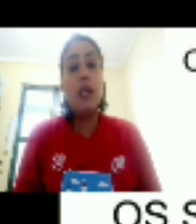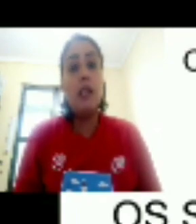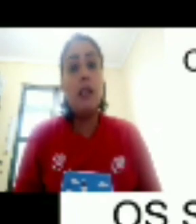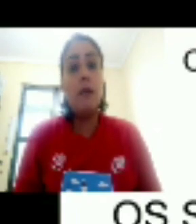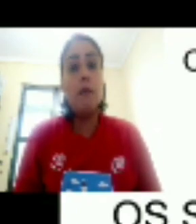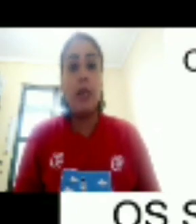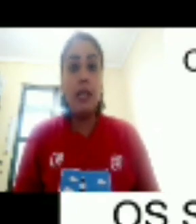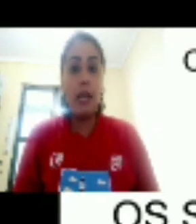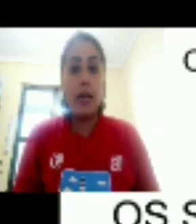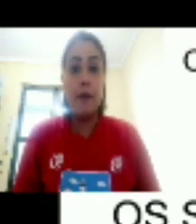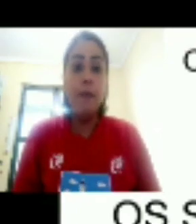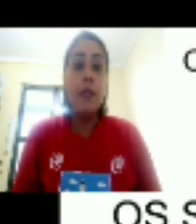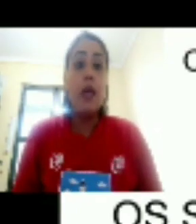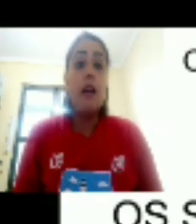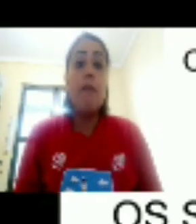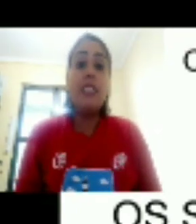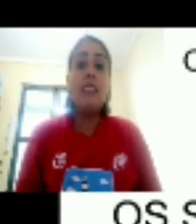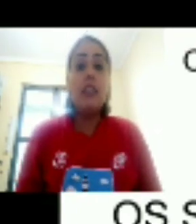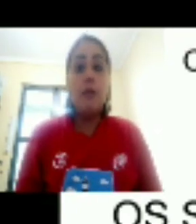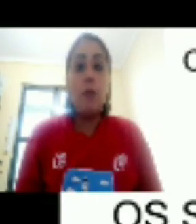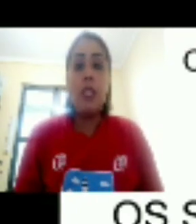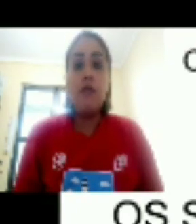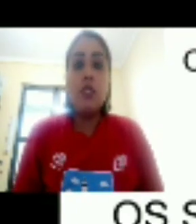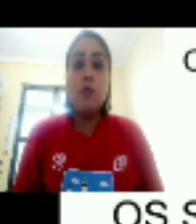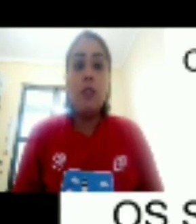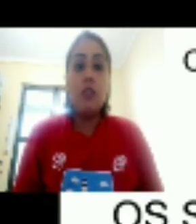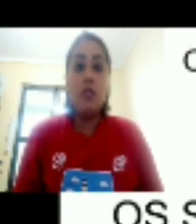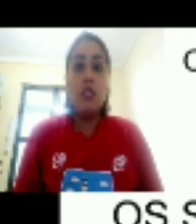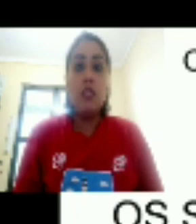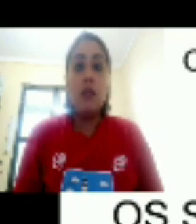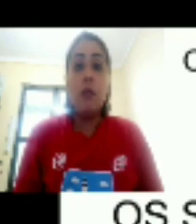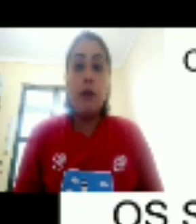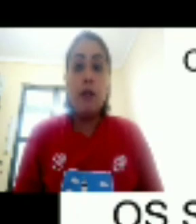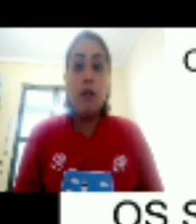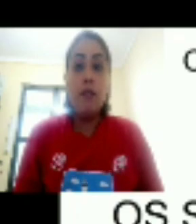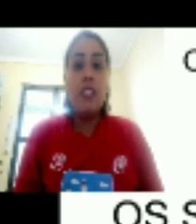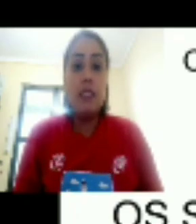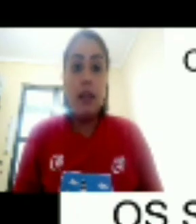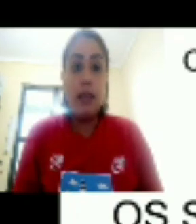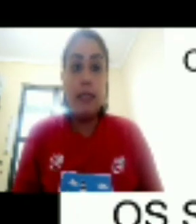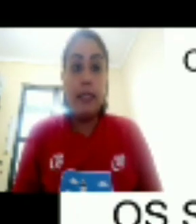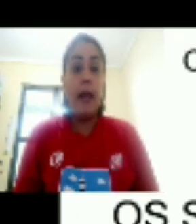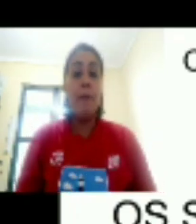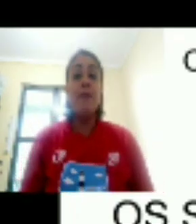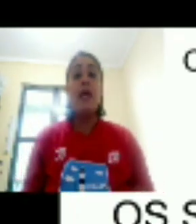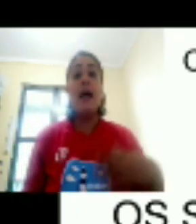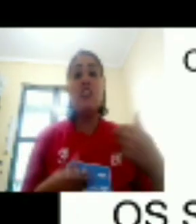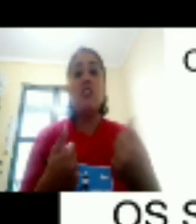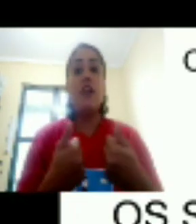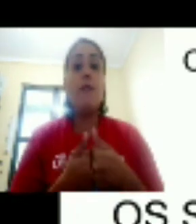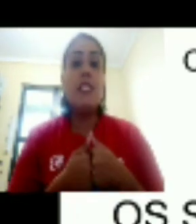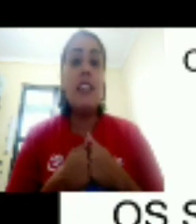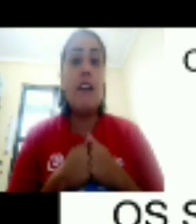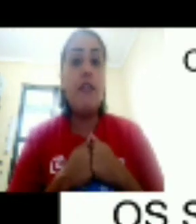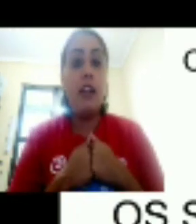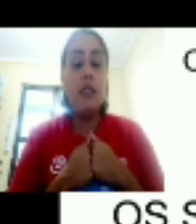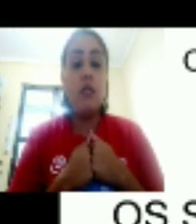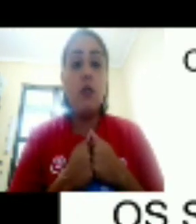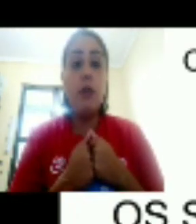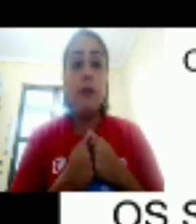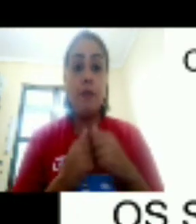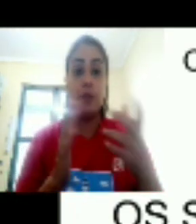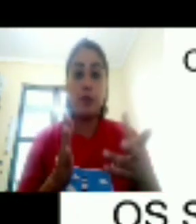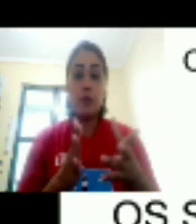tudo bem claro, bem dinâmico, para que vocês possam entender na maior facilidade, tá? A gente vai começar a